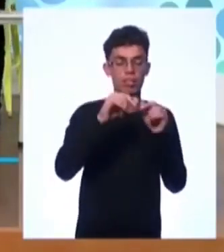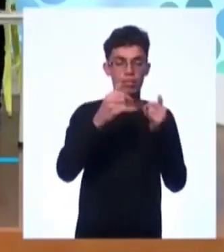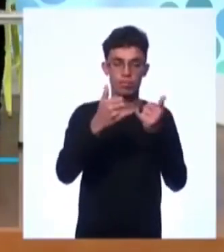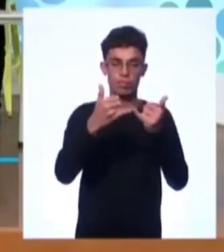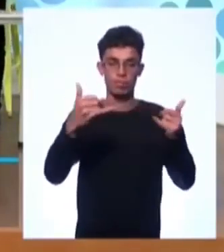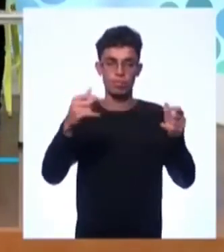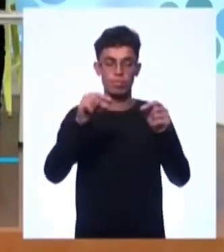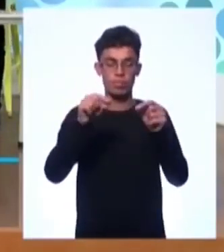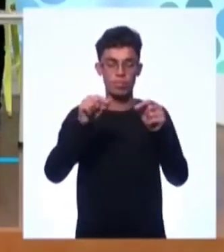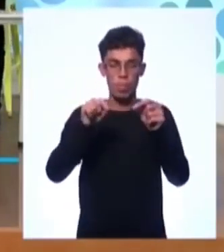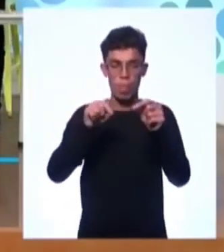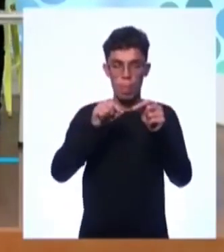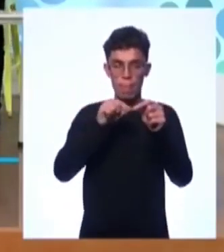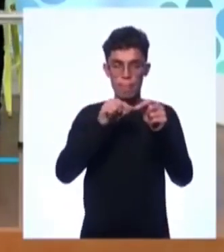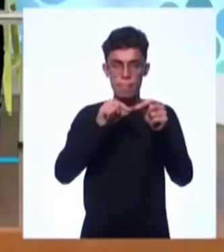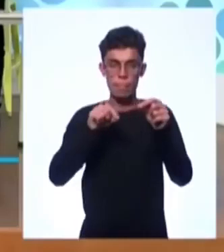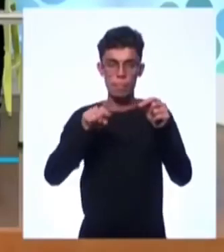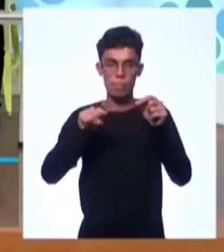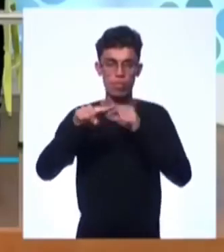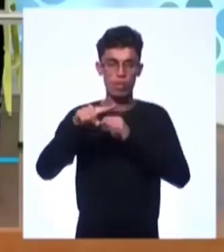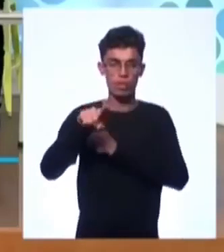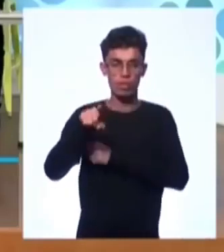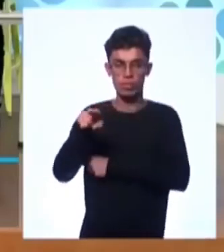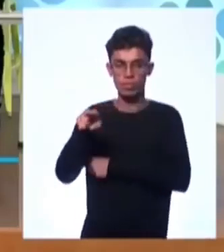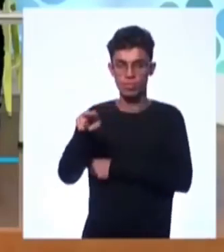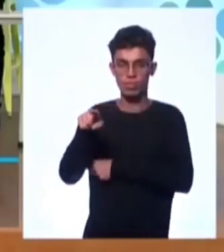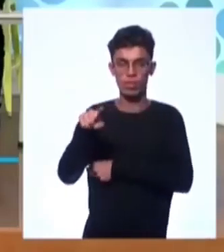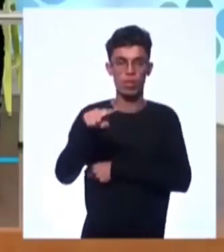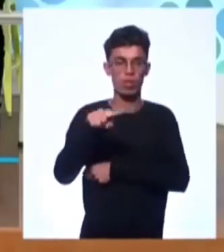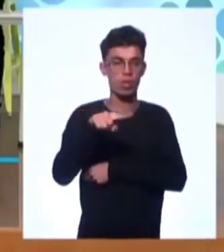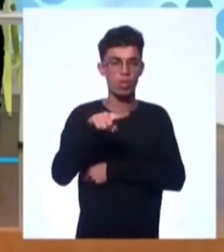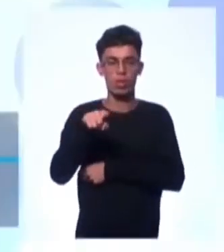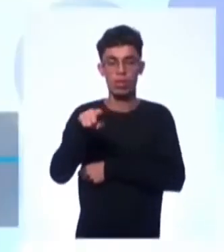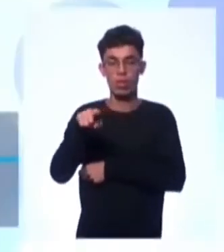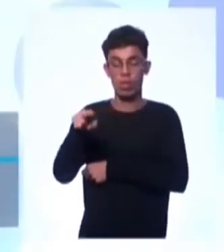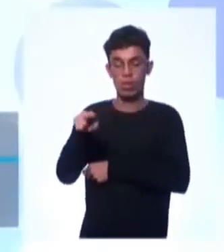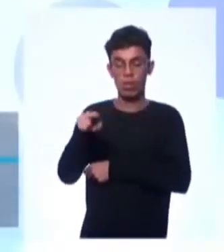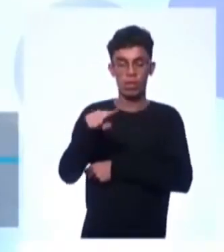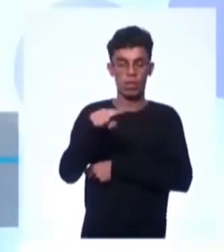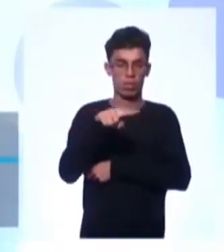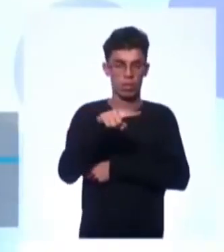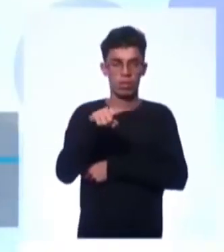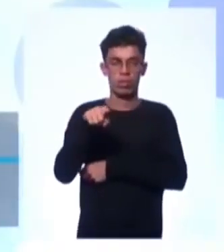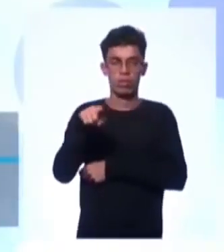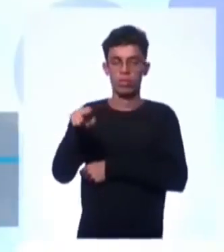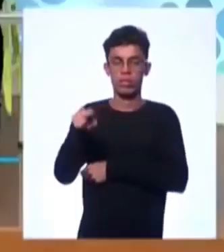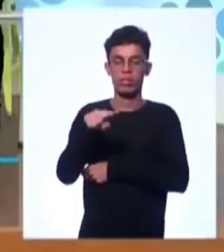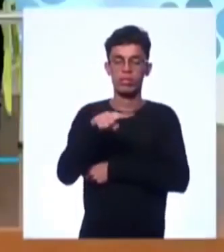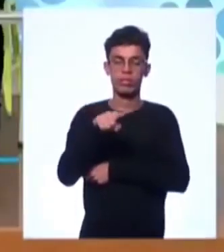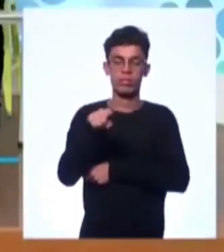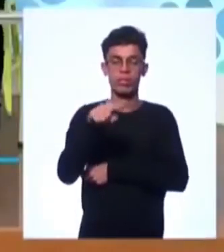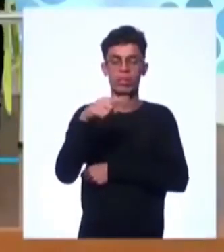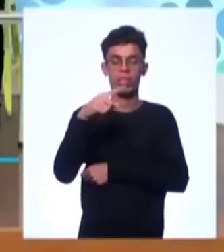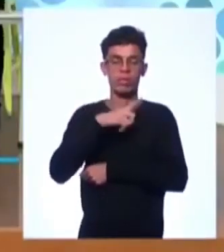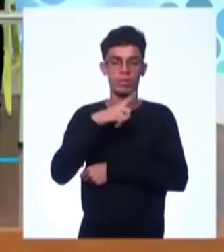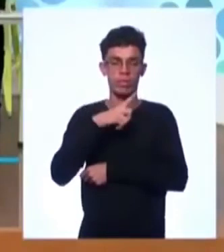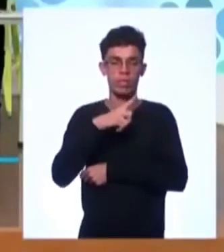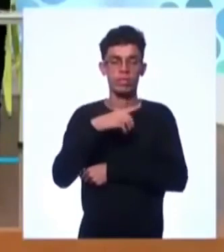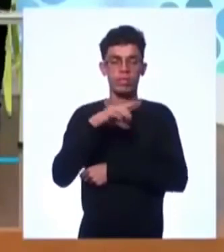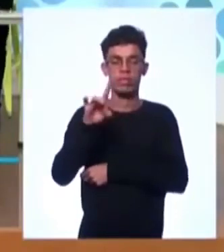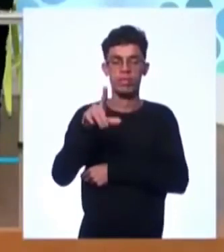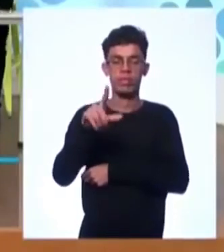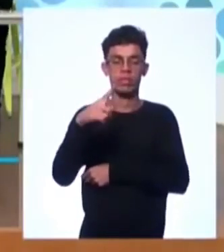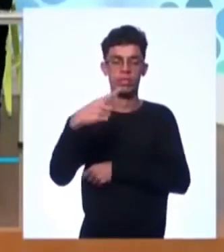corrente e aí gerou um campo magnético que está mostrando aí o movimento da agulha, né? Naquele momento inicial, a gente tinha a agulha apenas